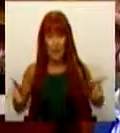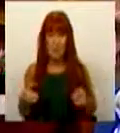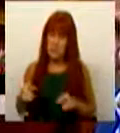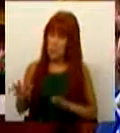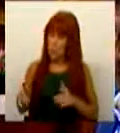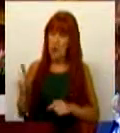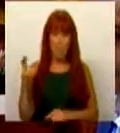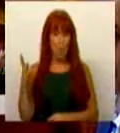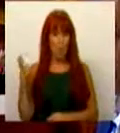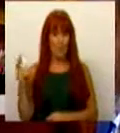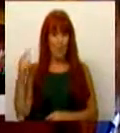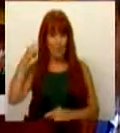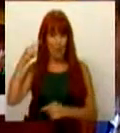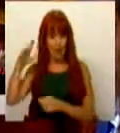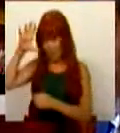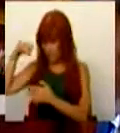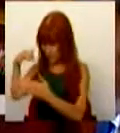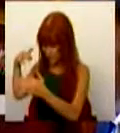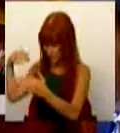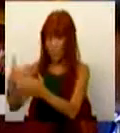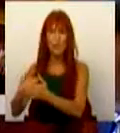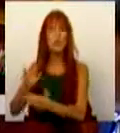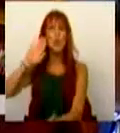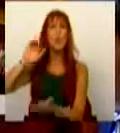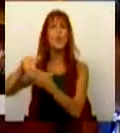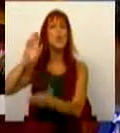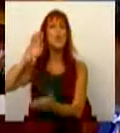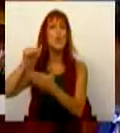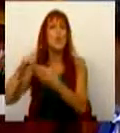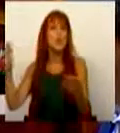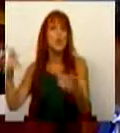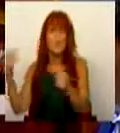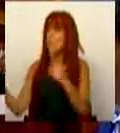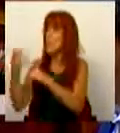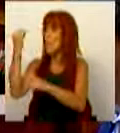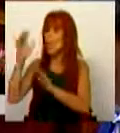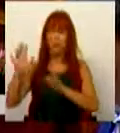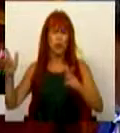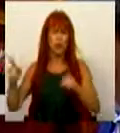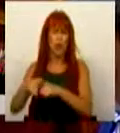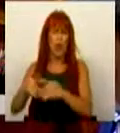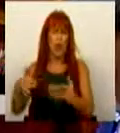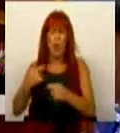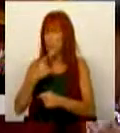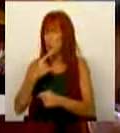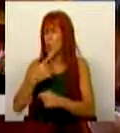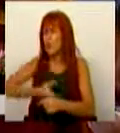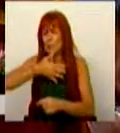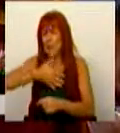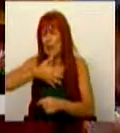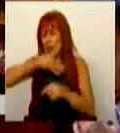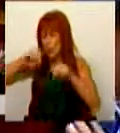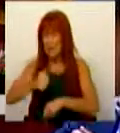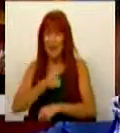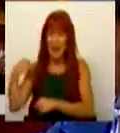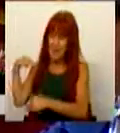Passados 4 anos de legislatura e com os resultados que foram obtidos e que já foram abundantemente explicados neste